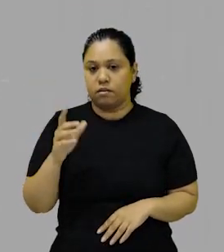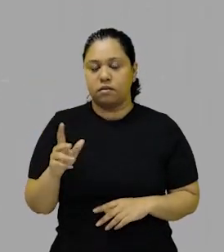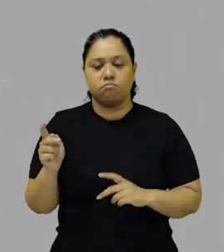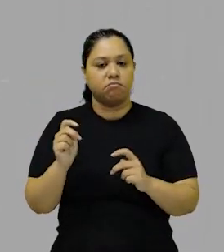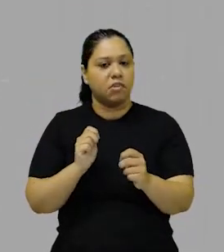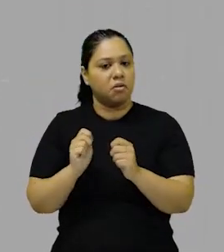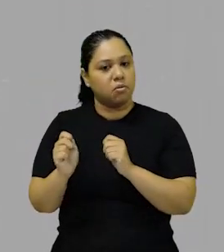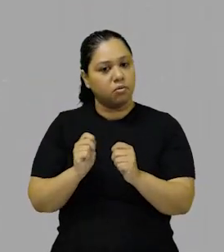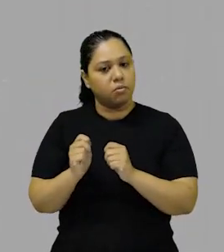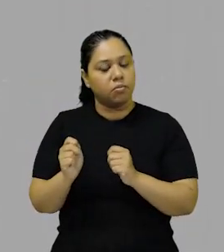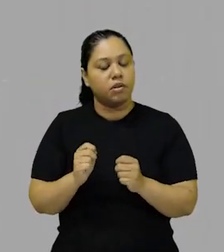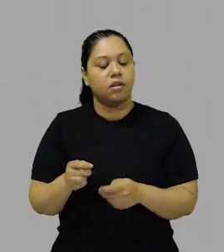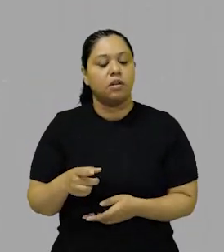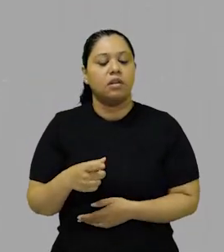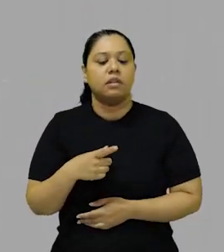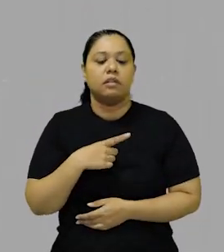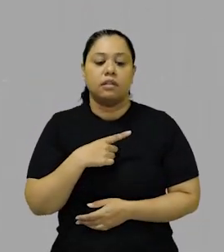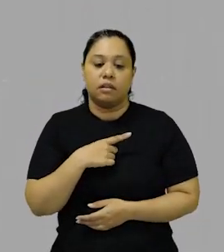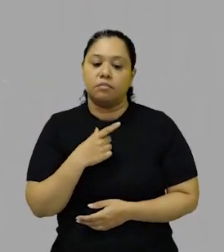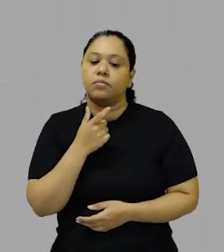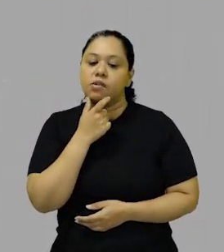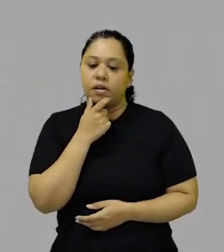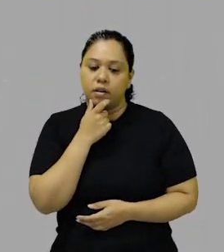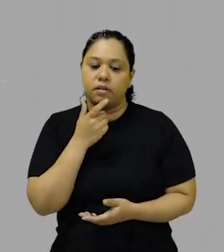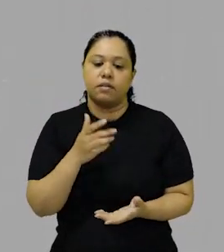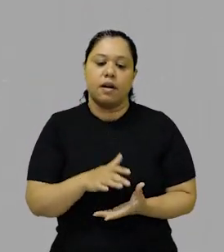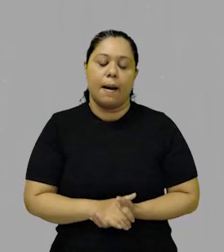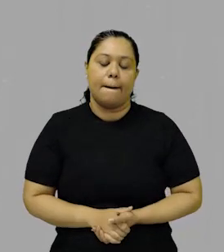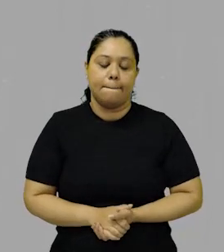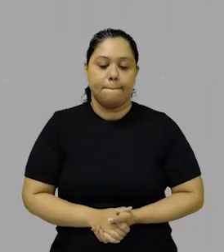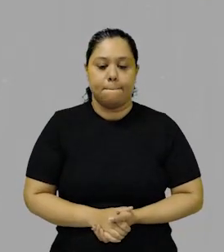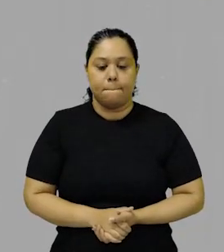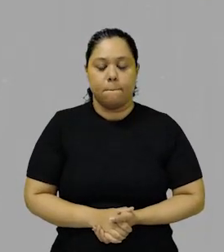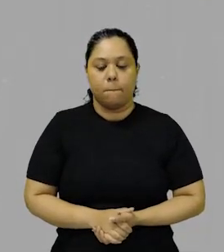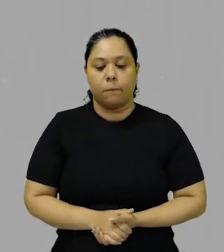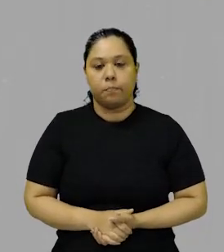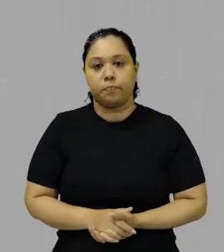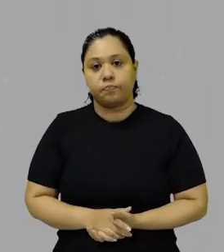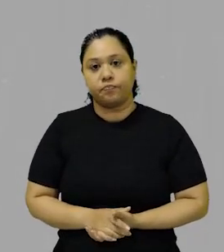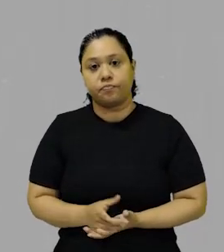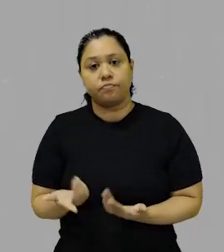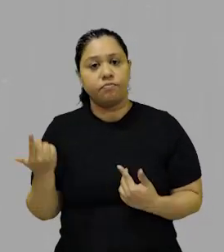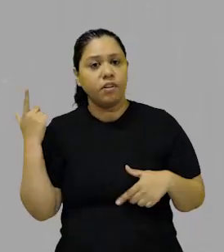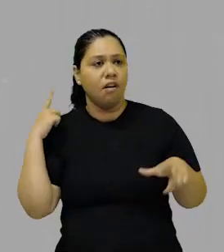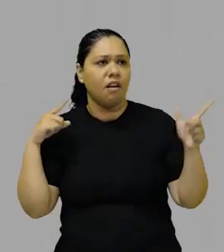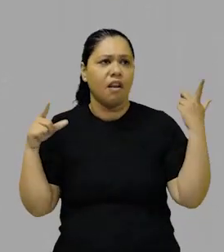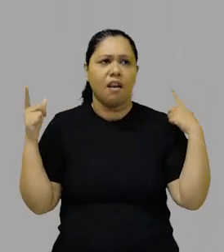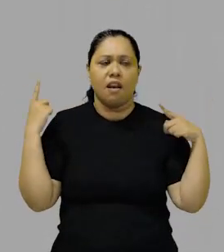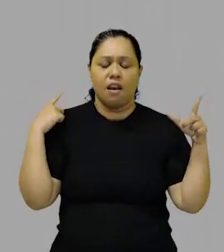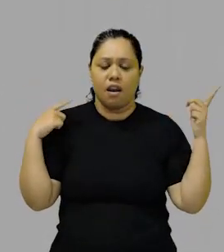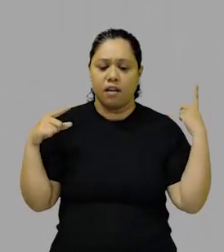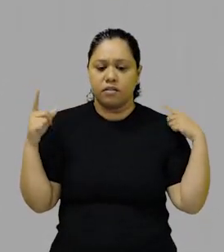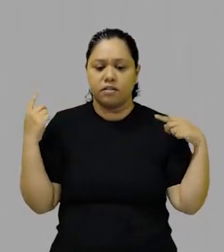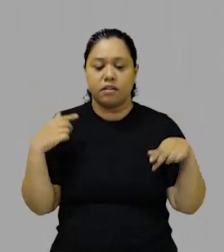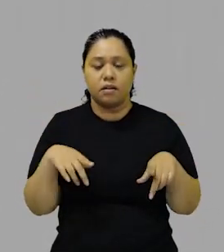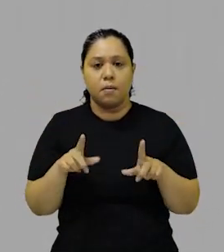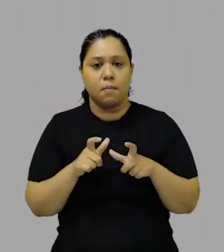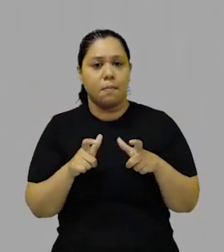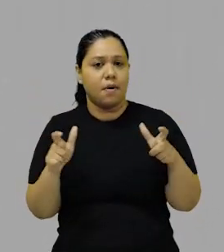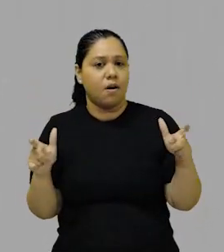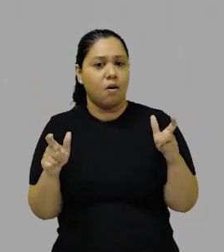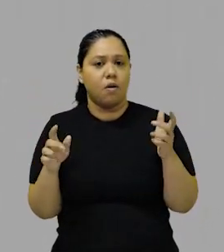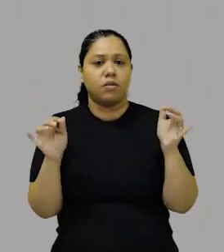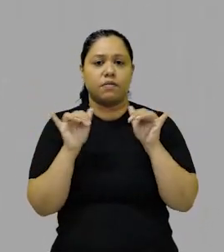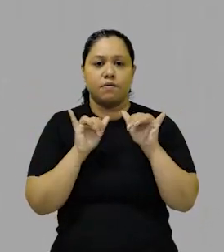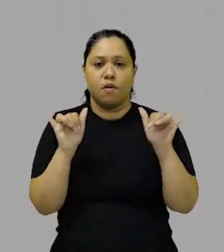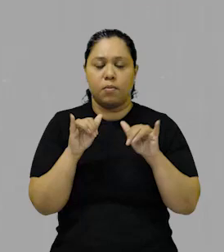exemplo, nós temos um impacto da língua inglesa. Entretenimento, que é uma das maiores fontes de informação